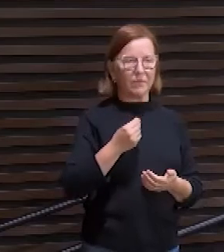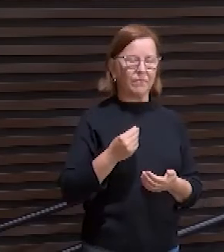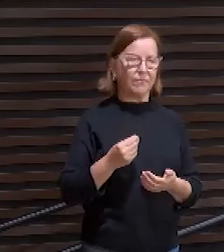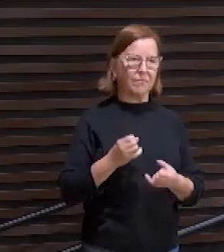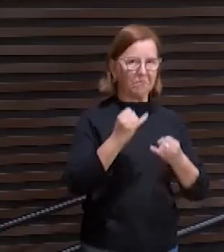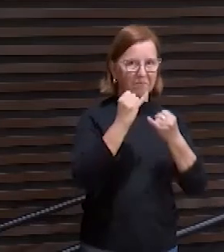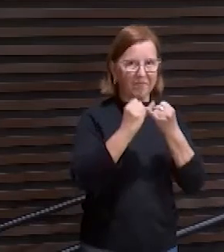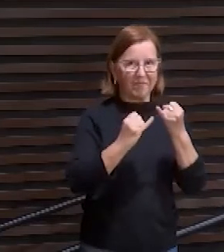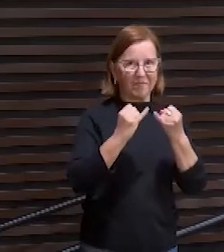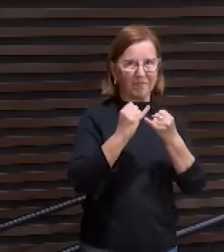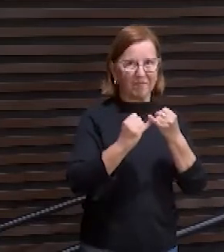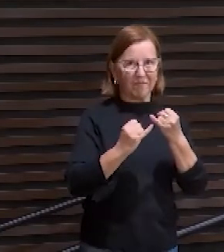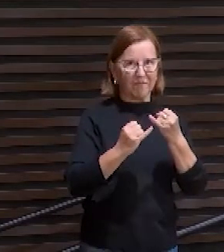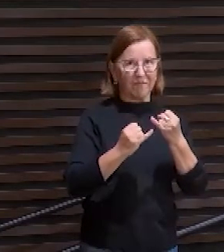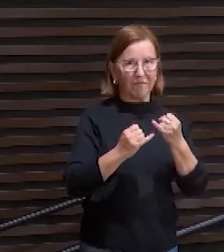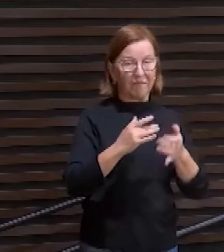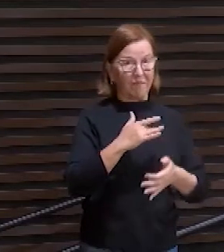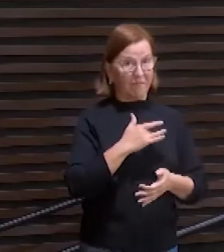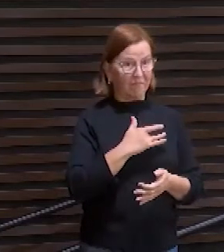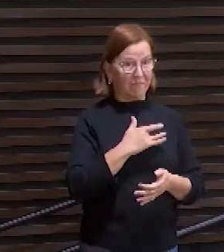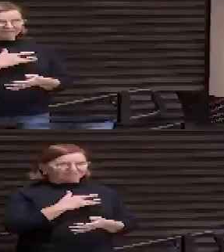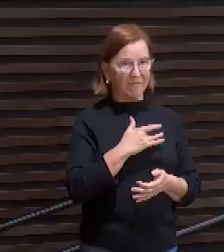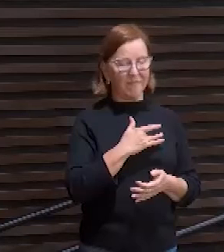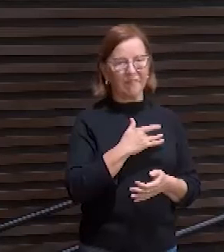aparentemente piedoso,